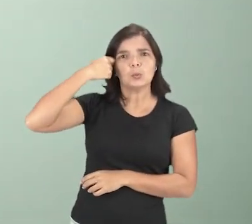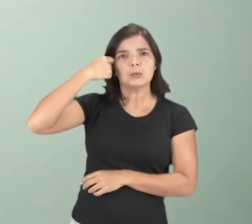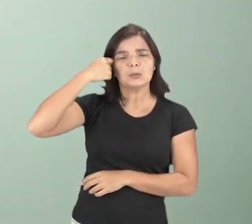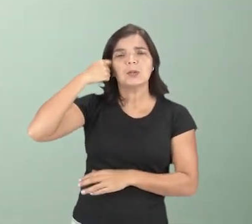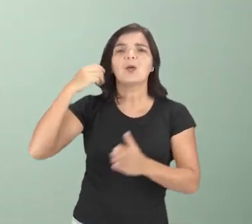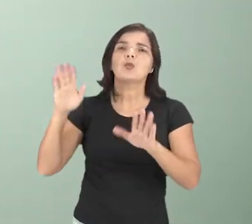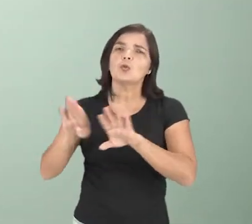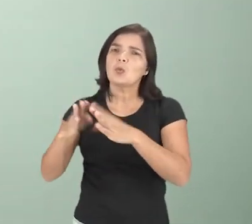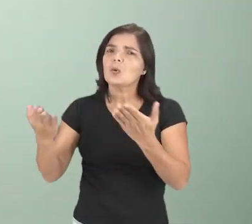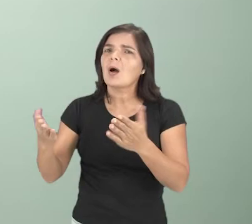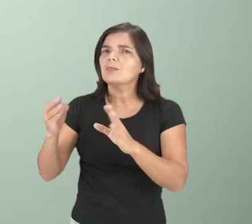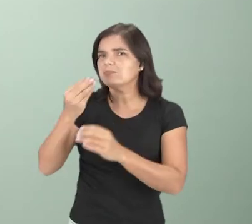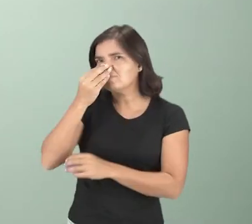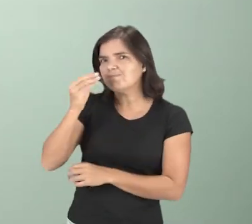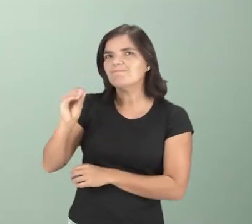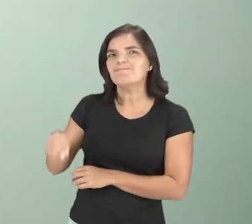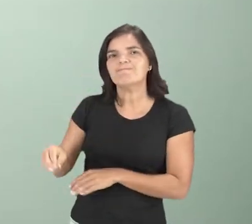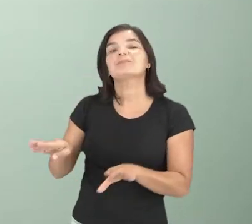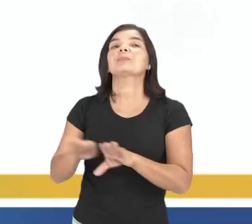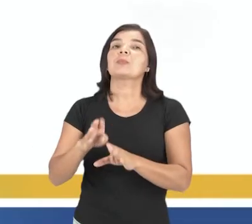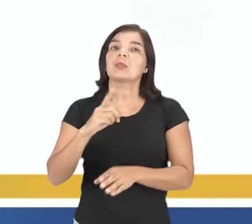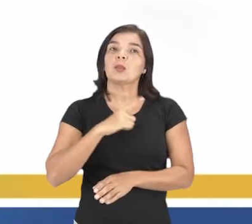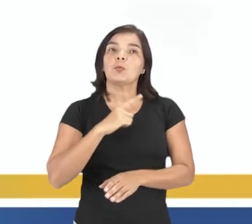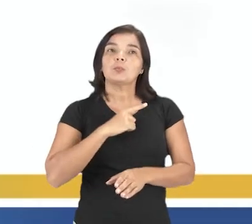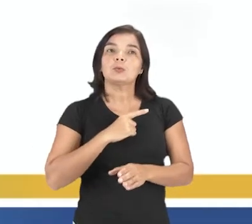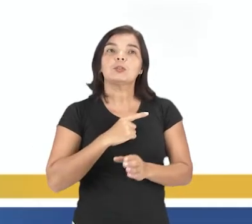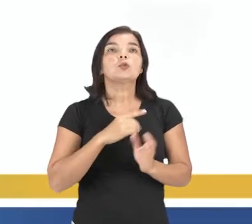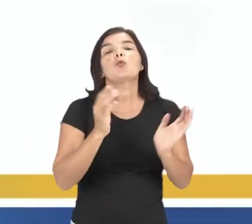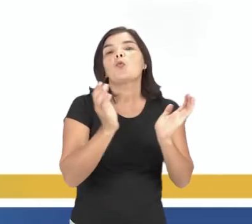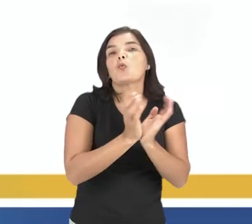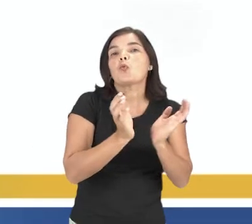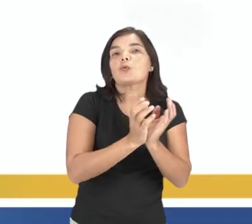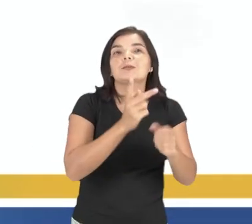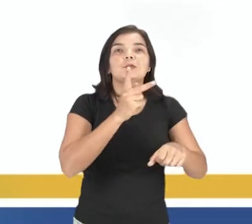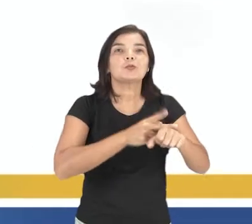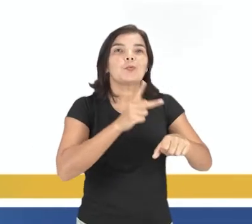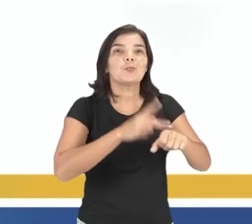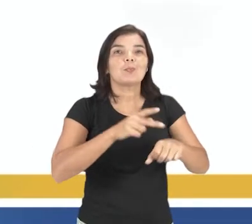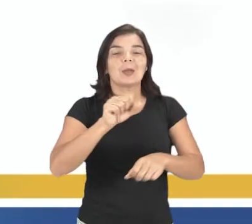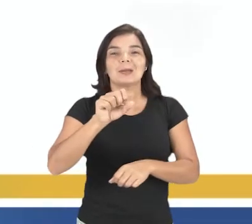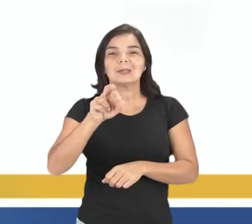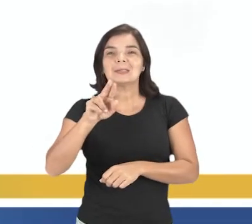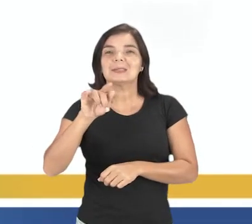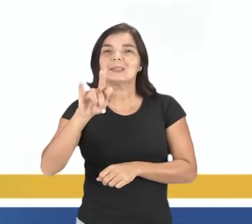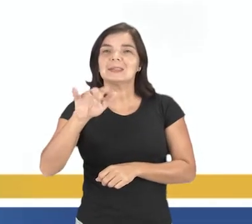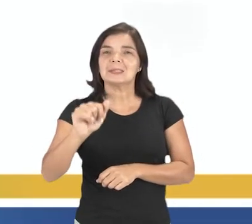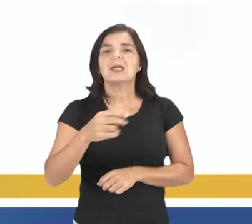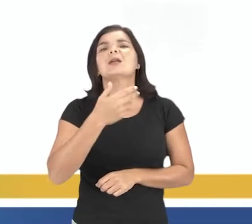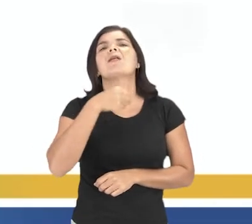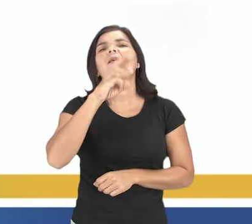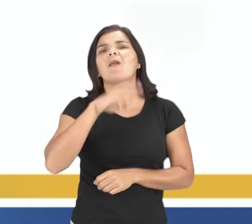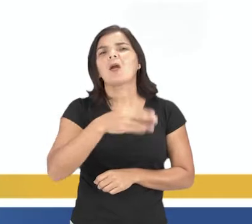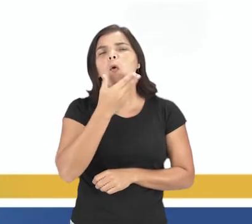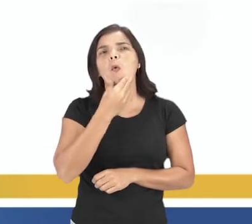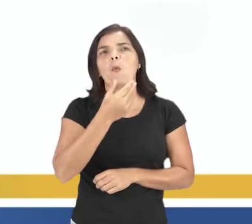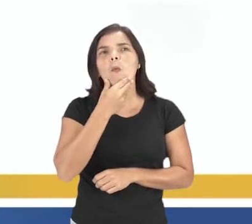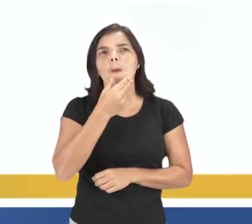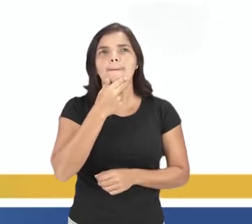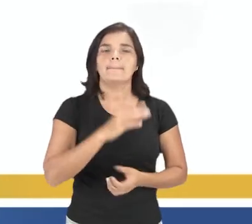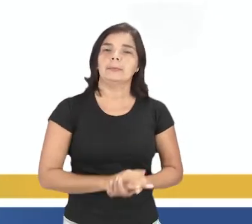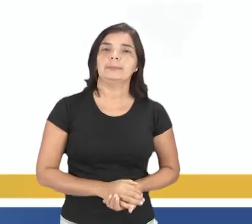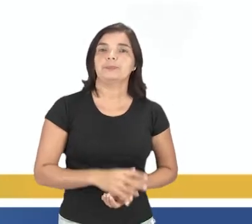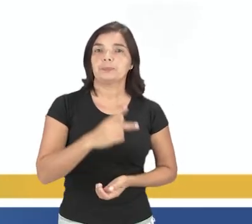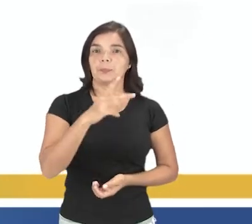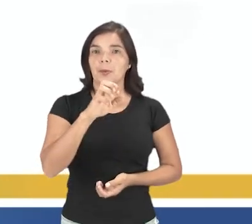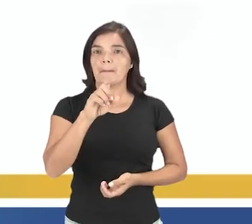Da periferia, que é tão desprezada. E a gente tem ali, gente, o Colecionador de Pedra, do Sérgio Vaz. Vamos entender um pouquinho quem é esse sujeito, esse Pedro que ele retrata aqui,